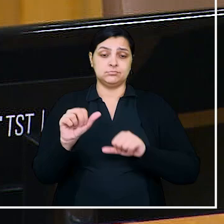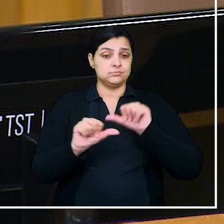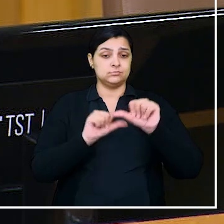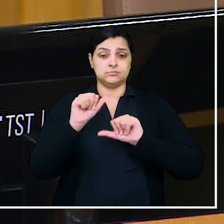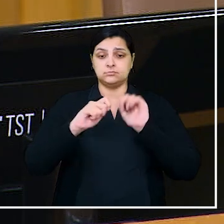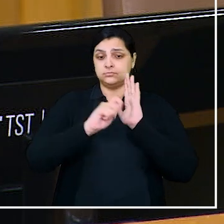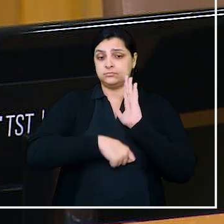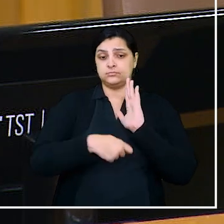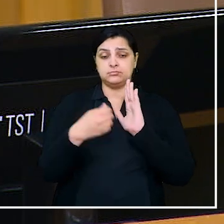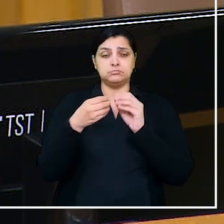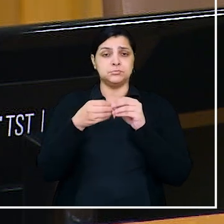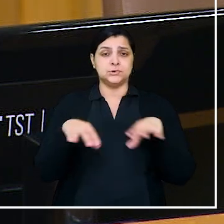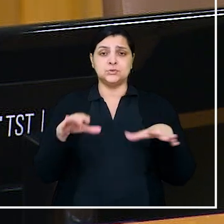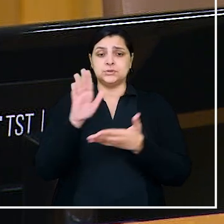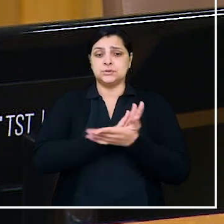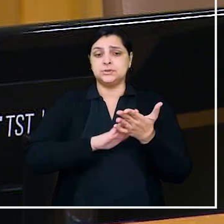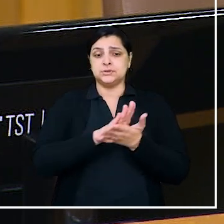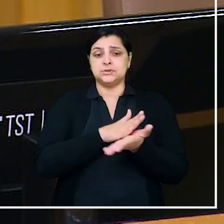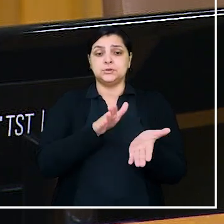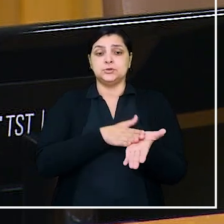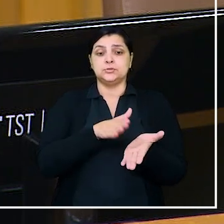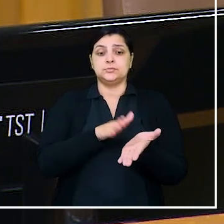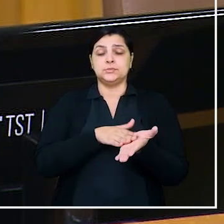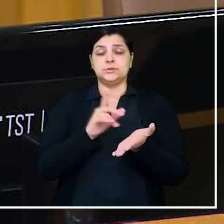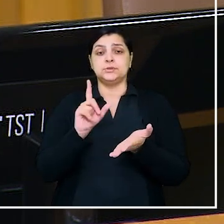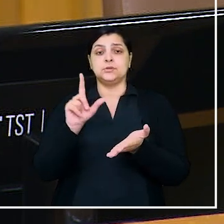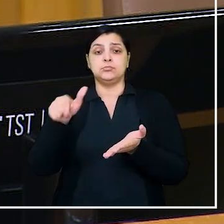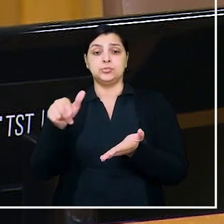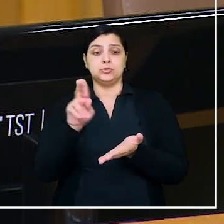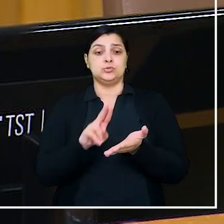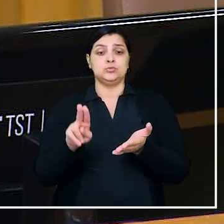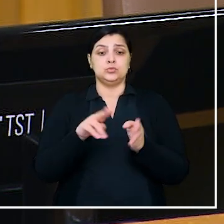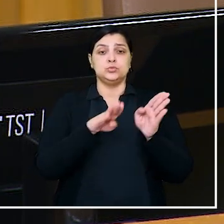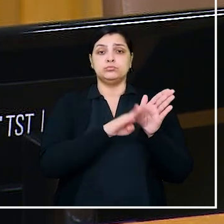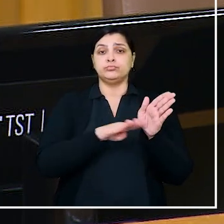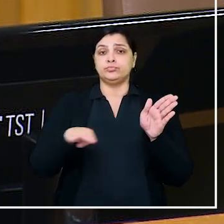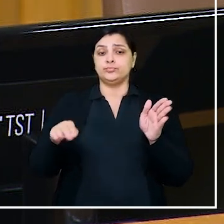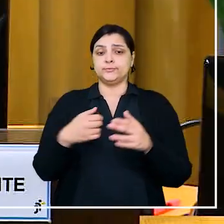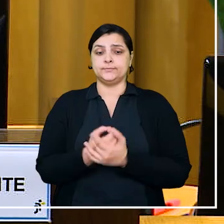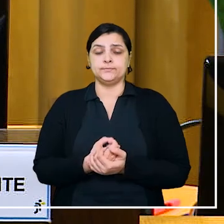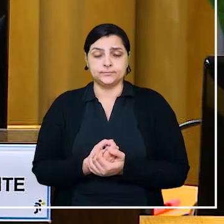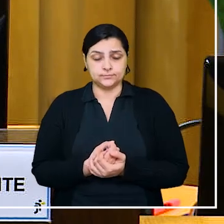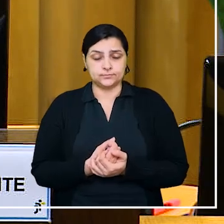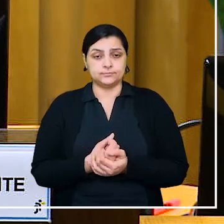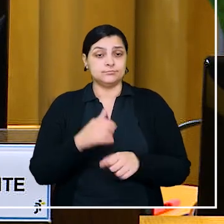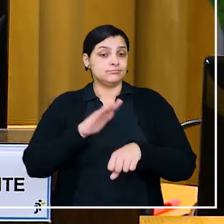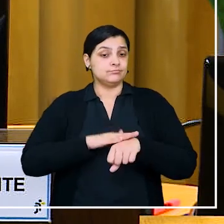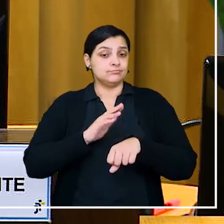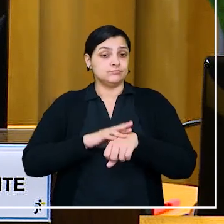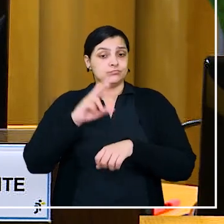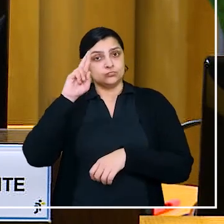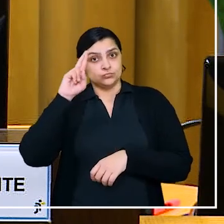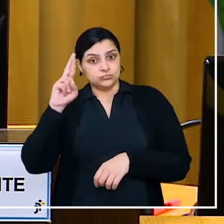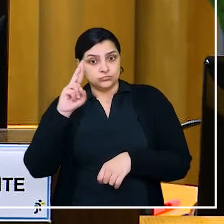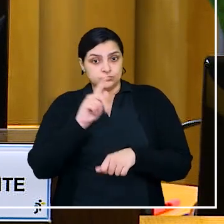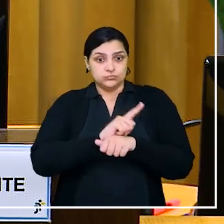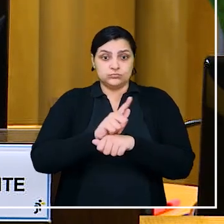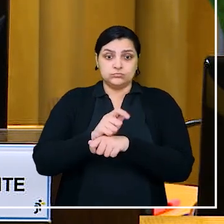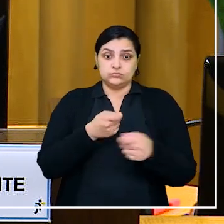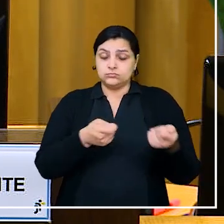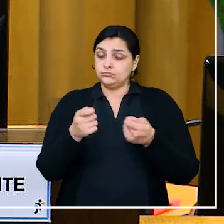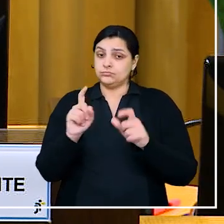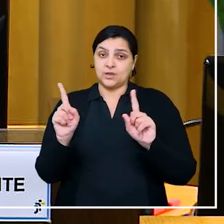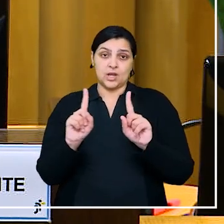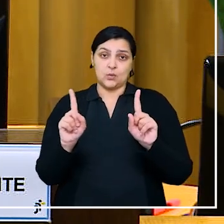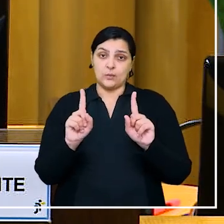alteração contratual lesiva na cobrança posterior pelo uso de estacionamento, cuja propriedade ou gestão